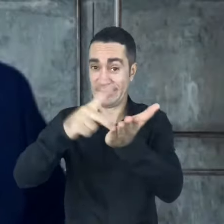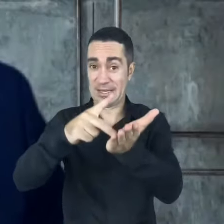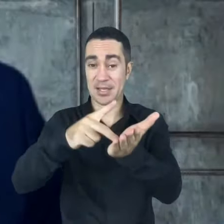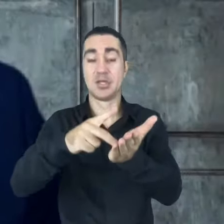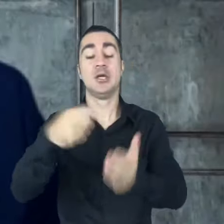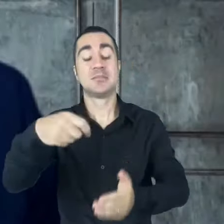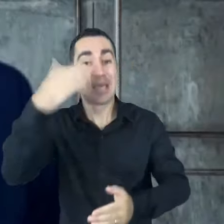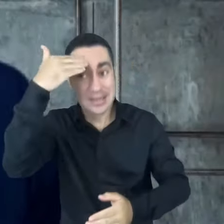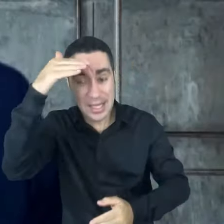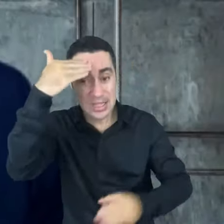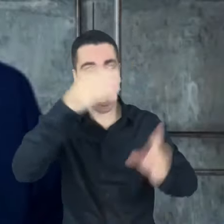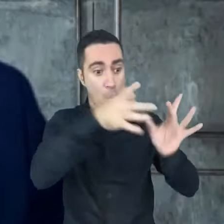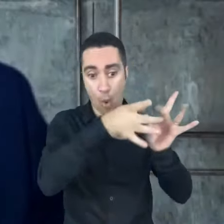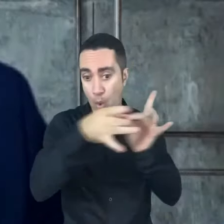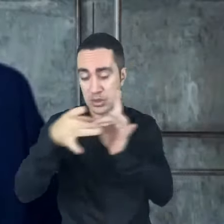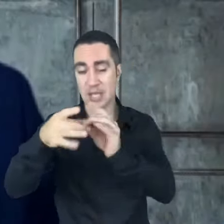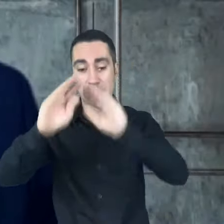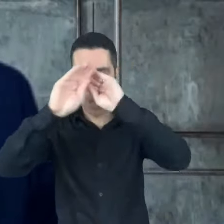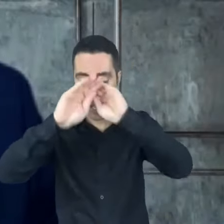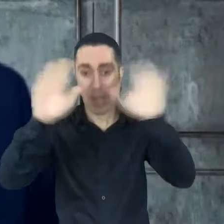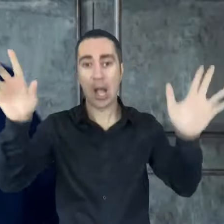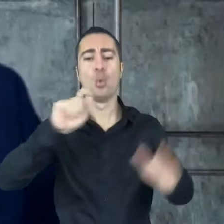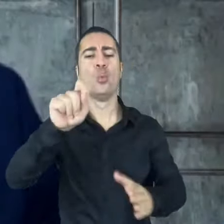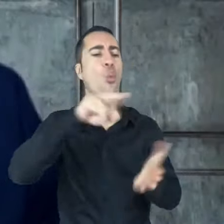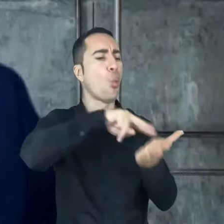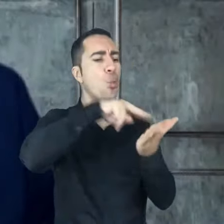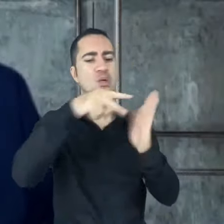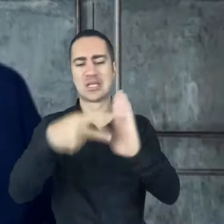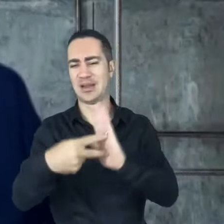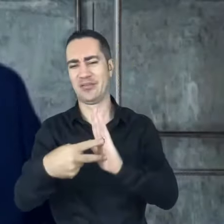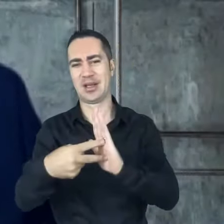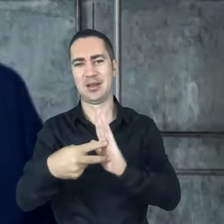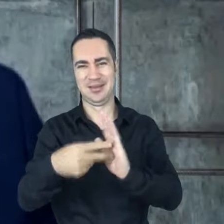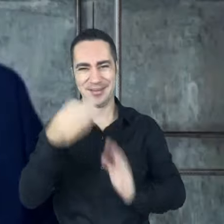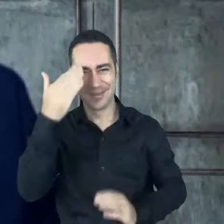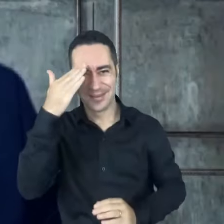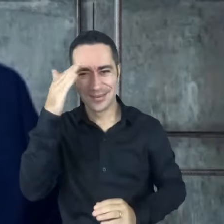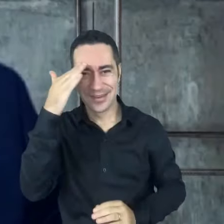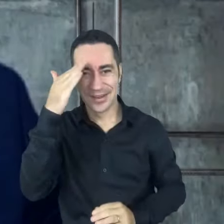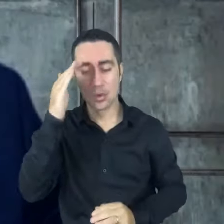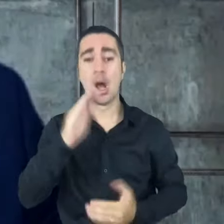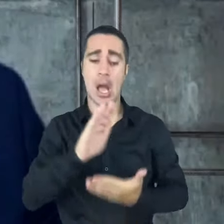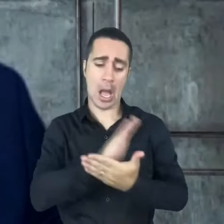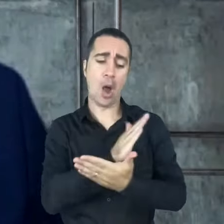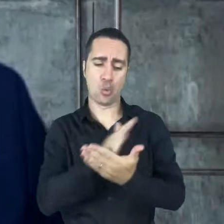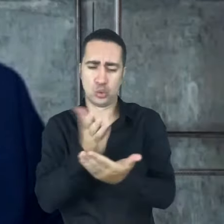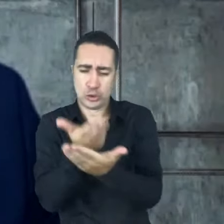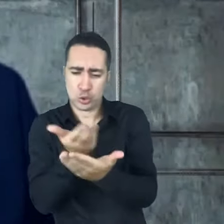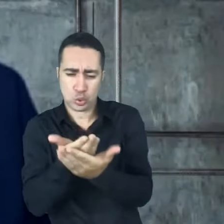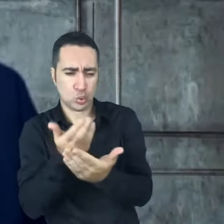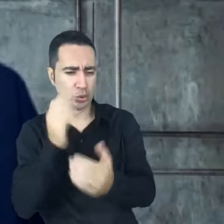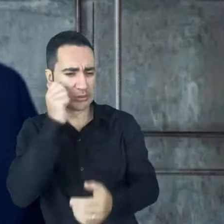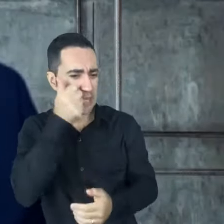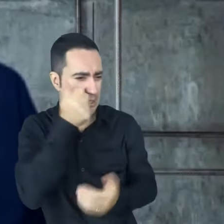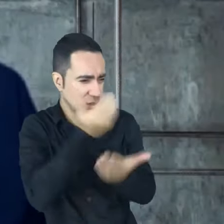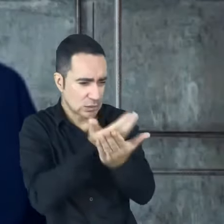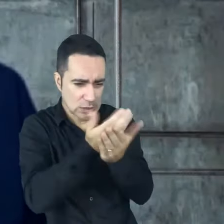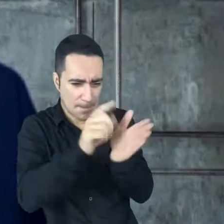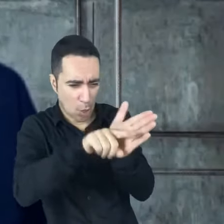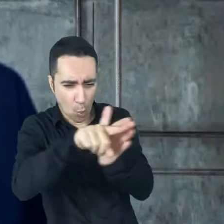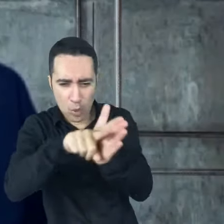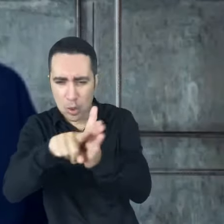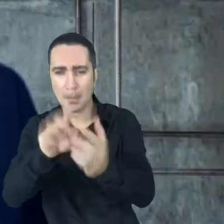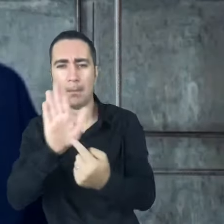que não é isso, não é a panaceia. Alguns estudos mostram, o estudo da ICC mostra que tem de oportunidade